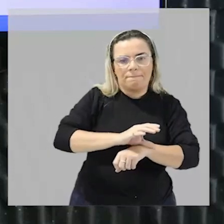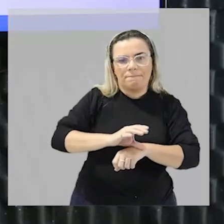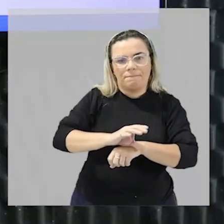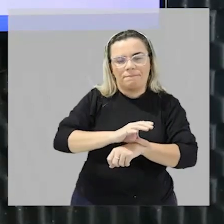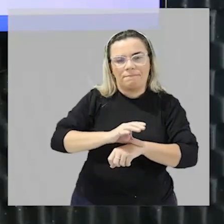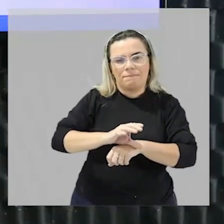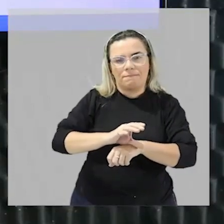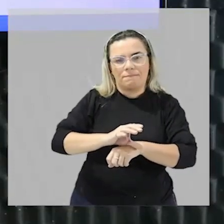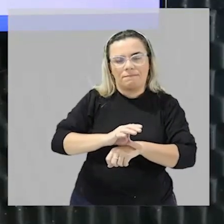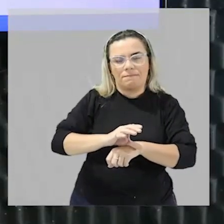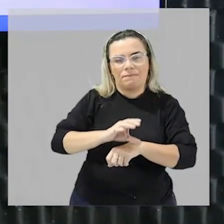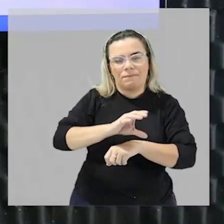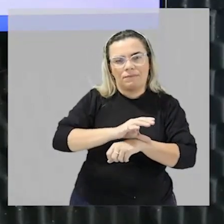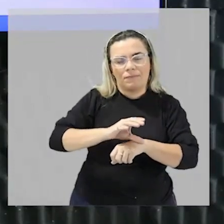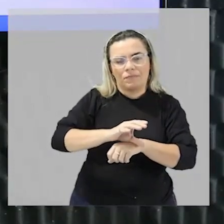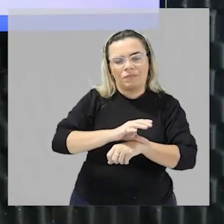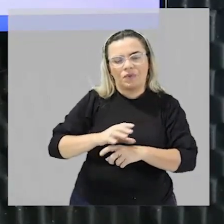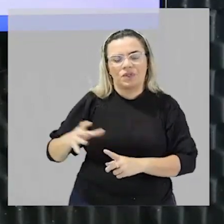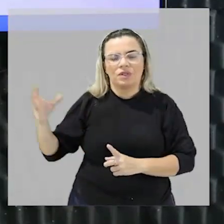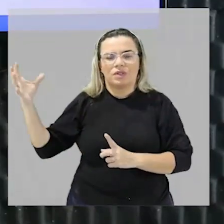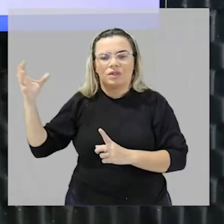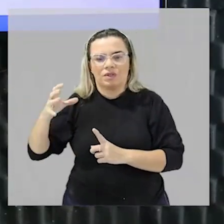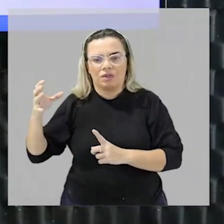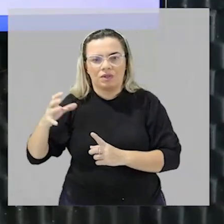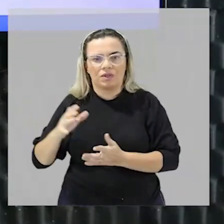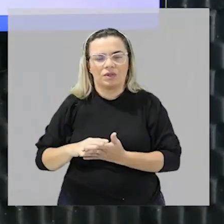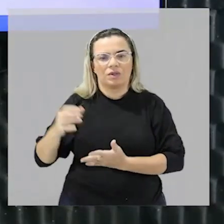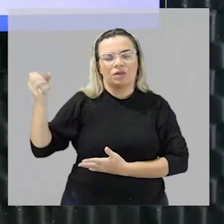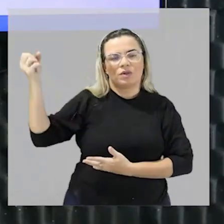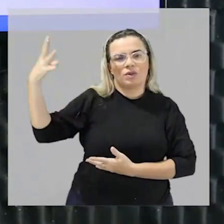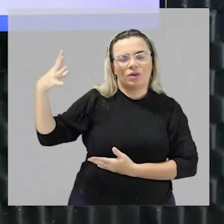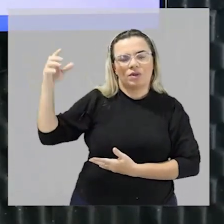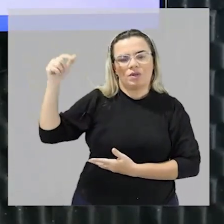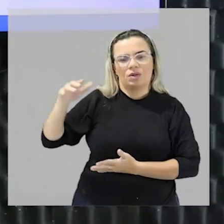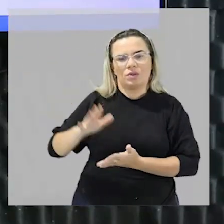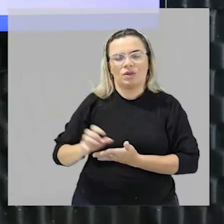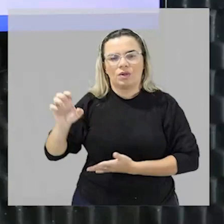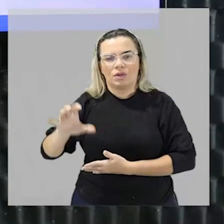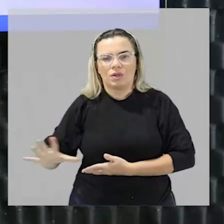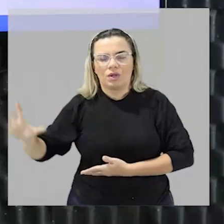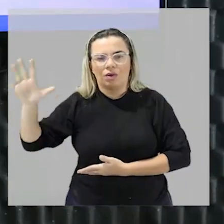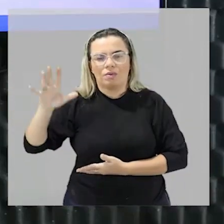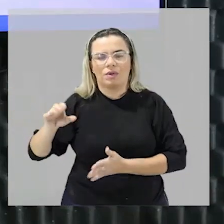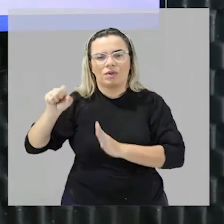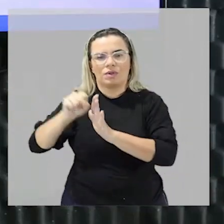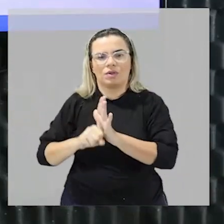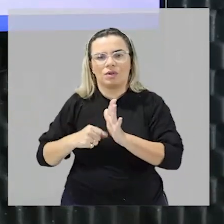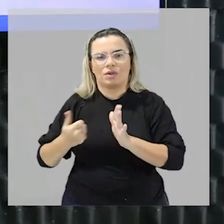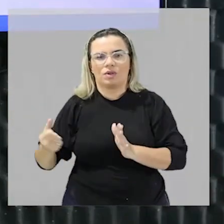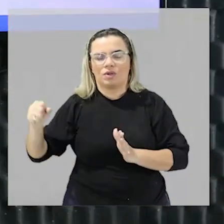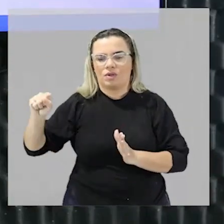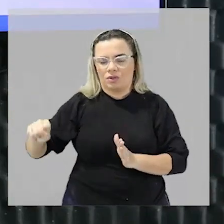vem ali do fundamento da Ilustração, da Europa do século XVIII ou do movimento